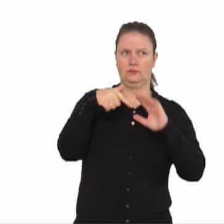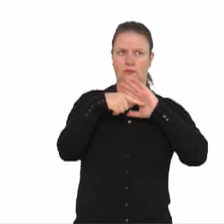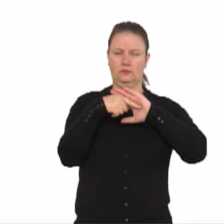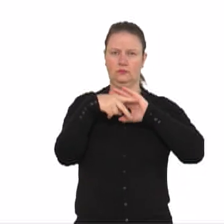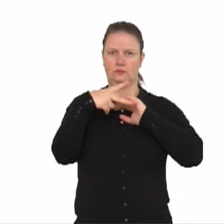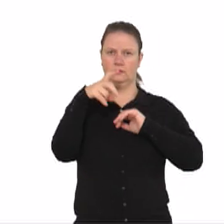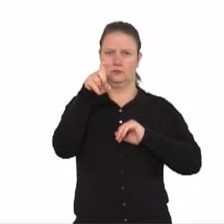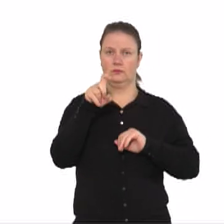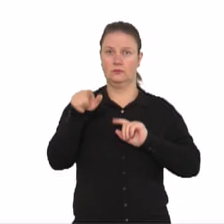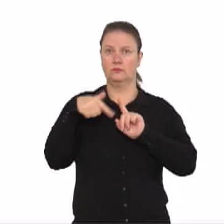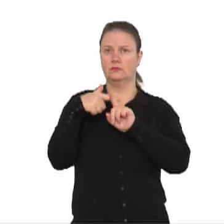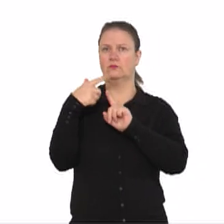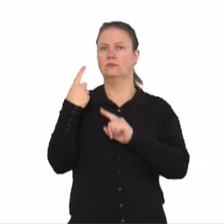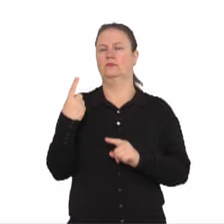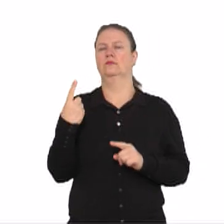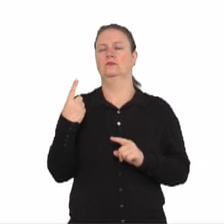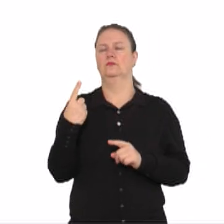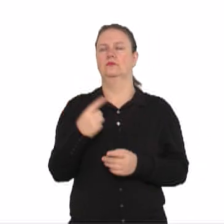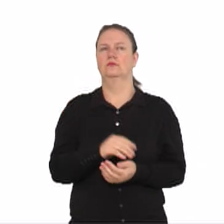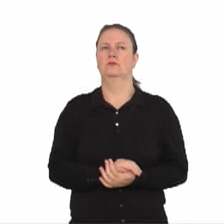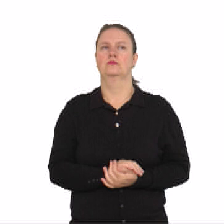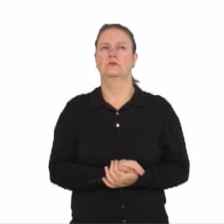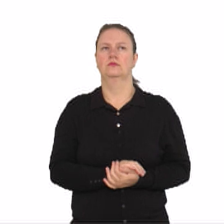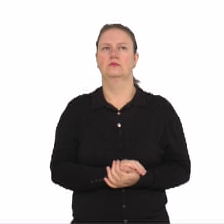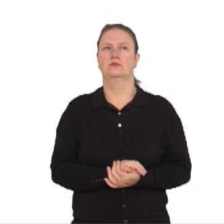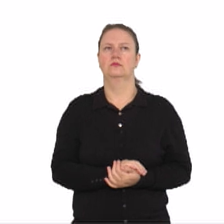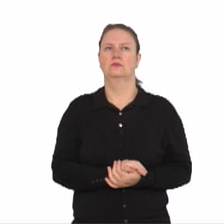2x mais 1.